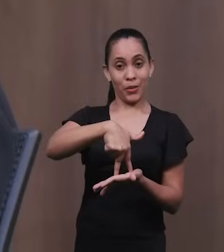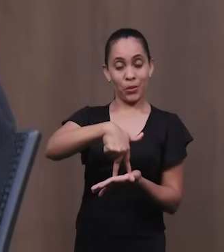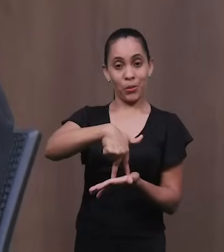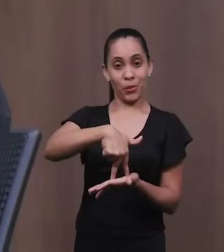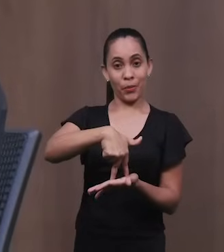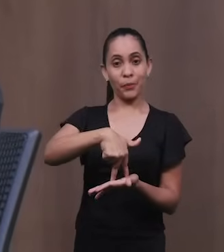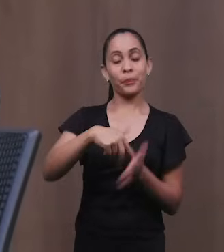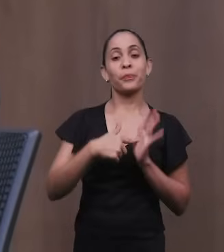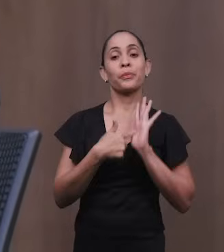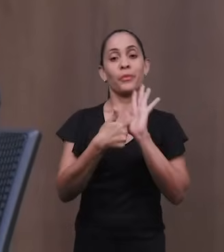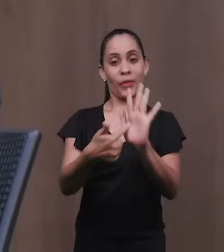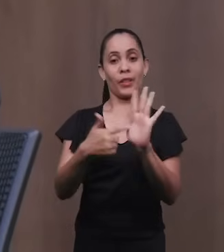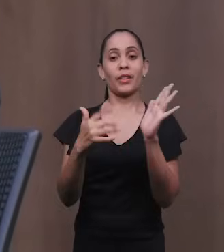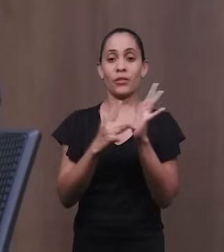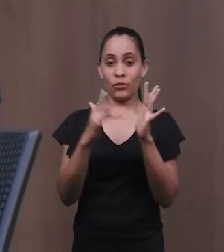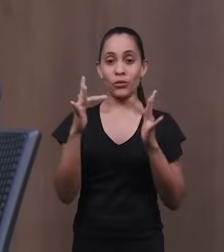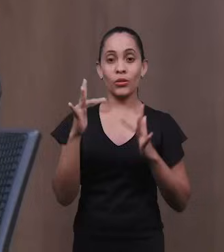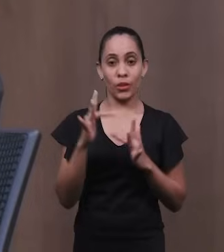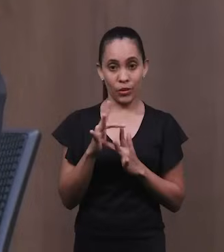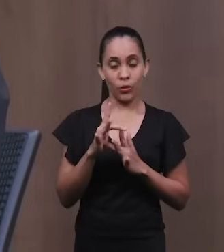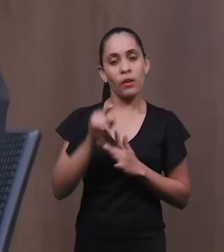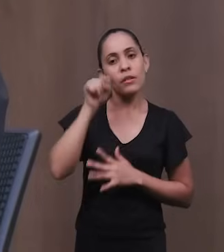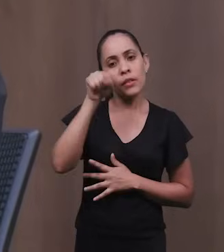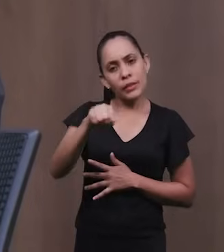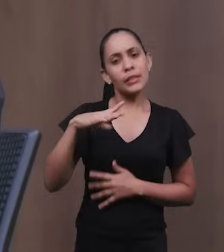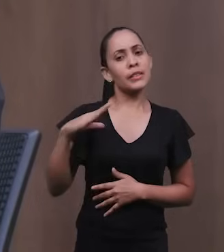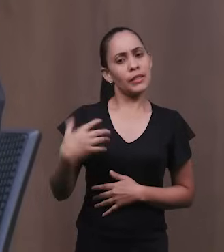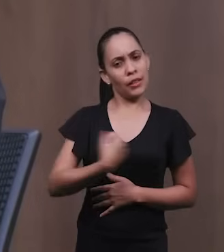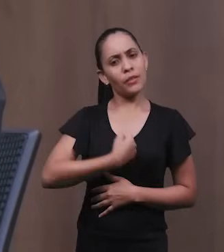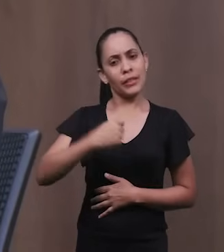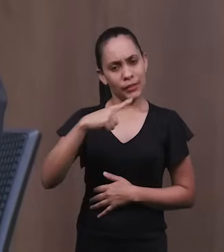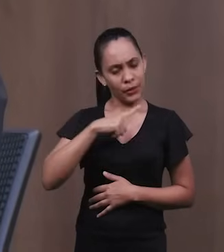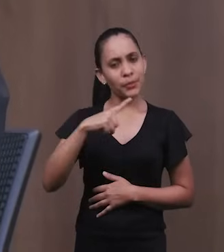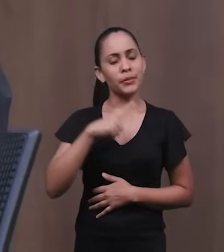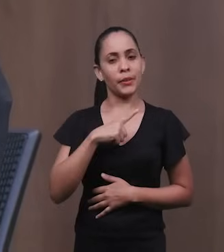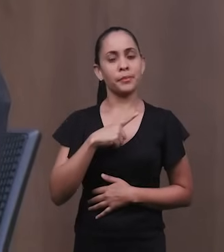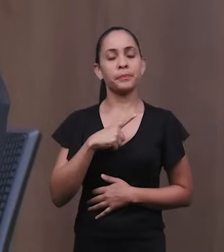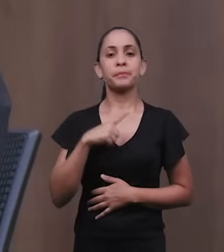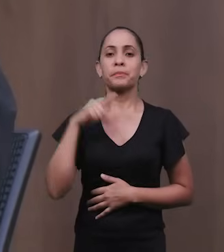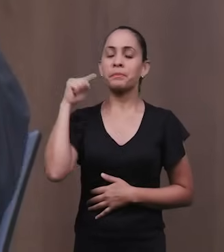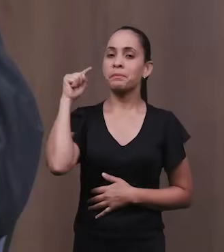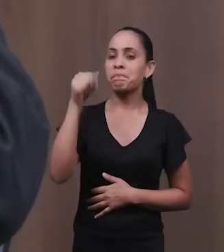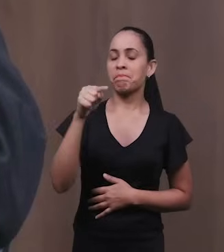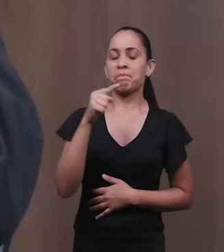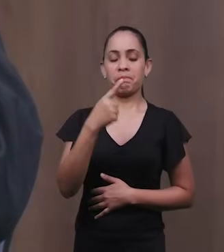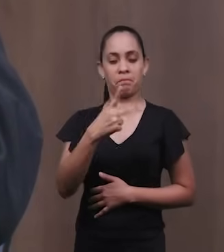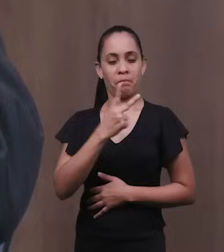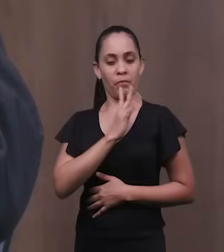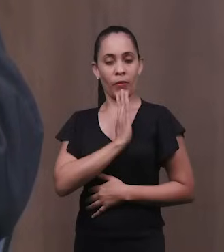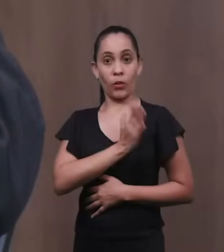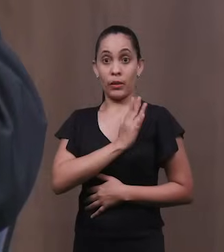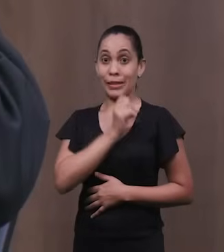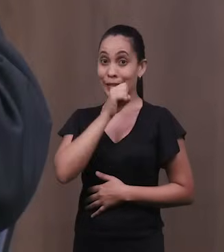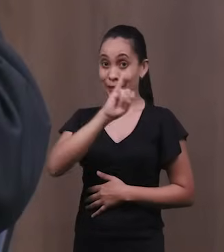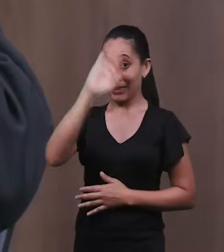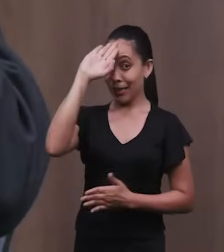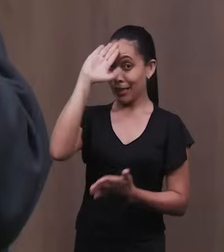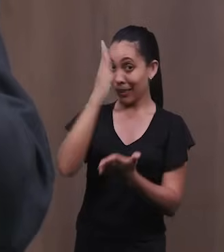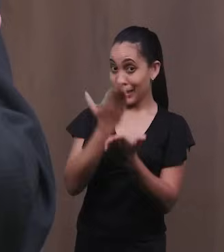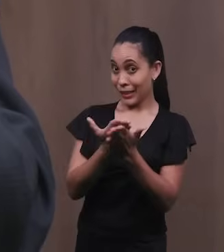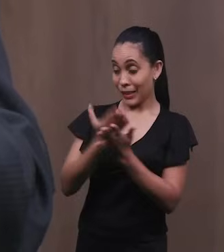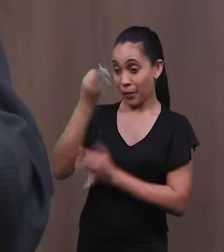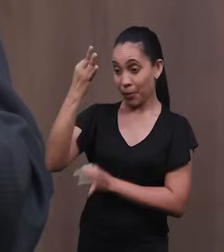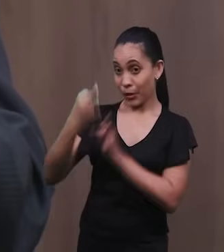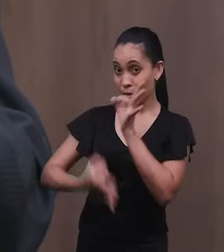de Jesus, serás salvo, visto que com o coração se crê para